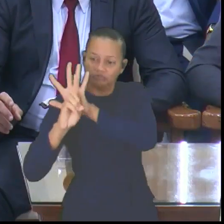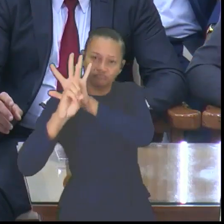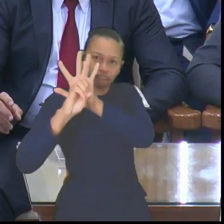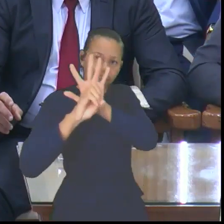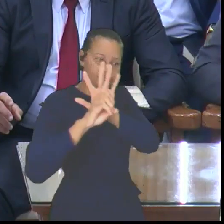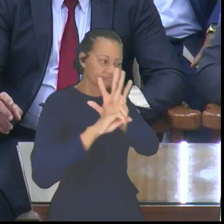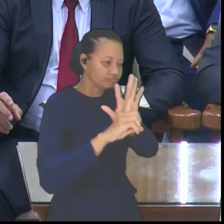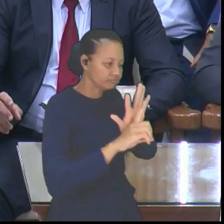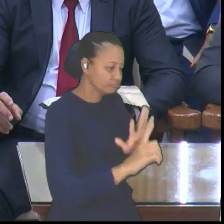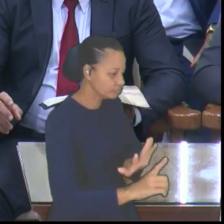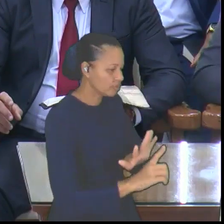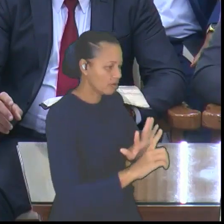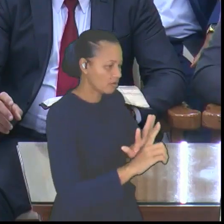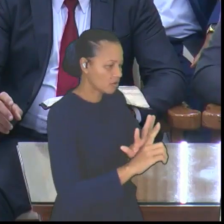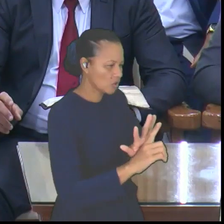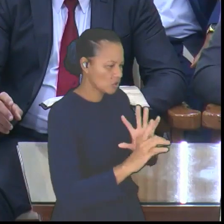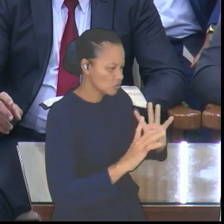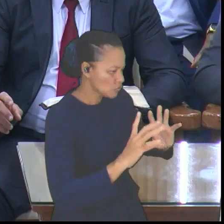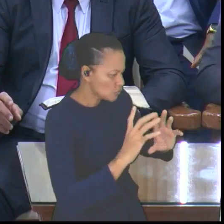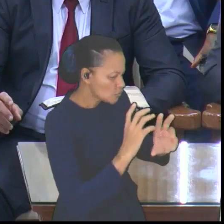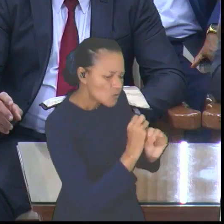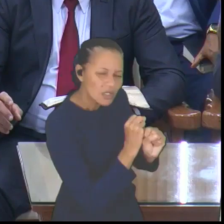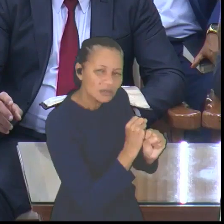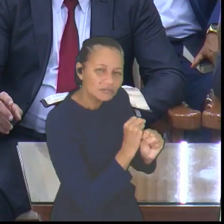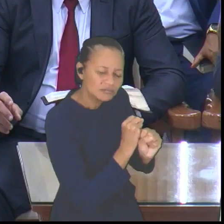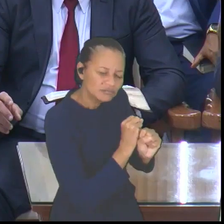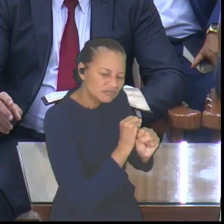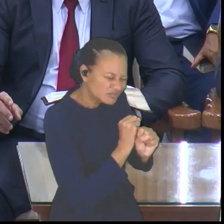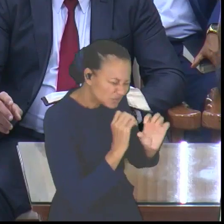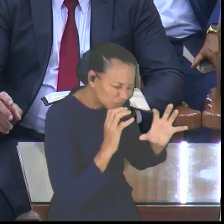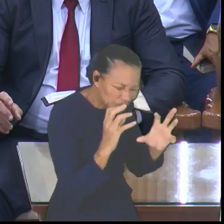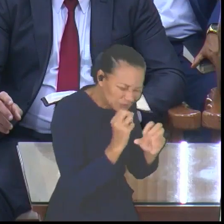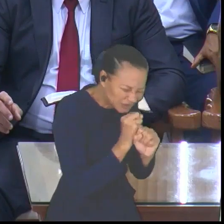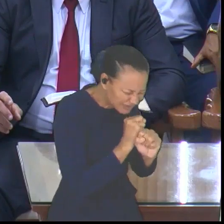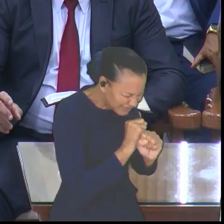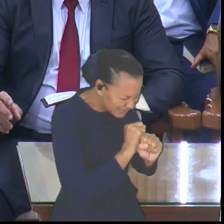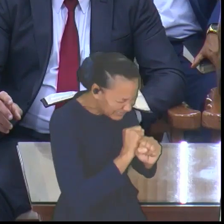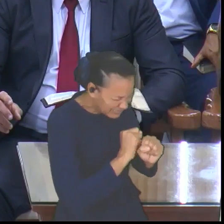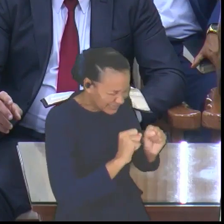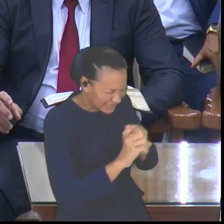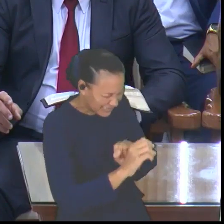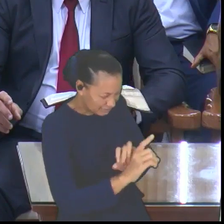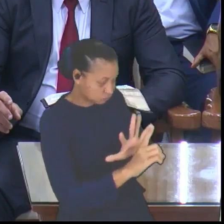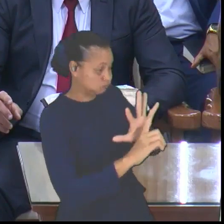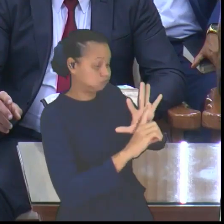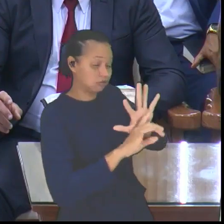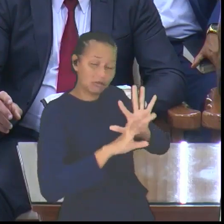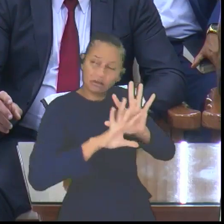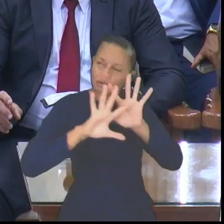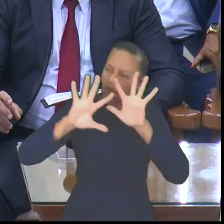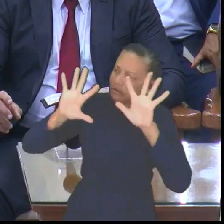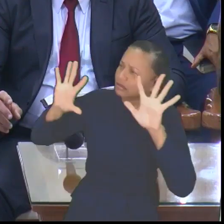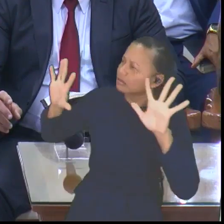E o que estava escuro, o ambiente todo escuro, ele resplandeceu uma luz na prisão.